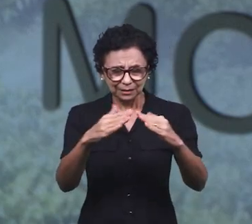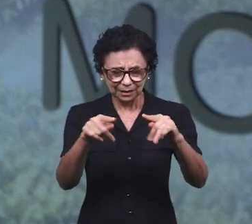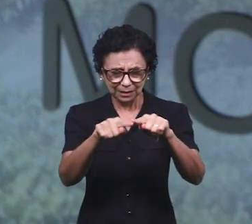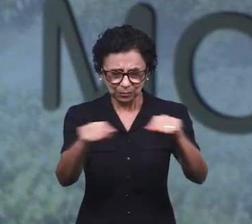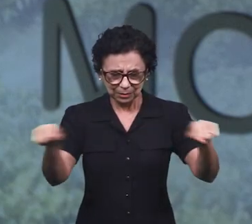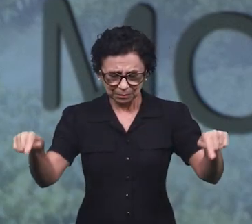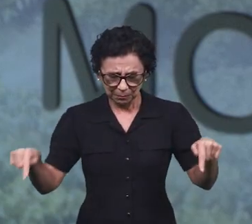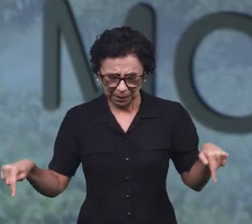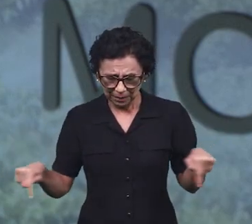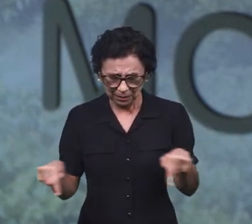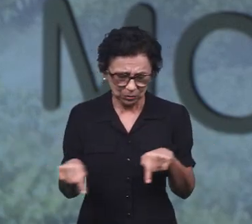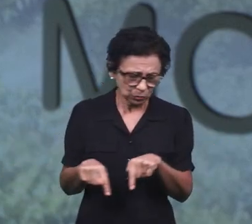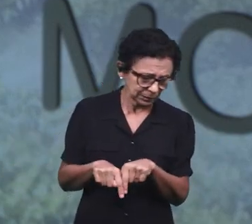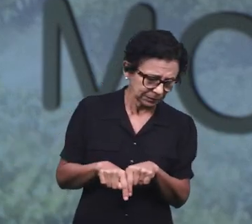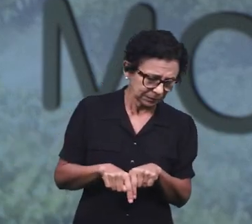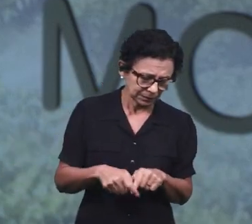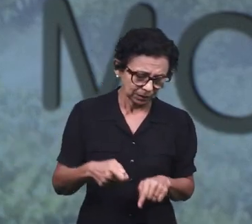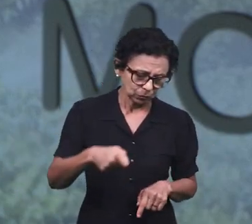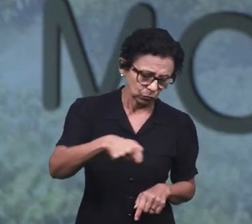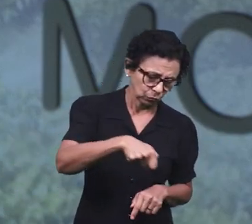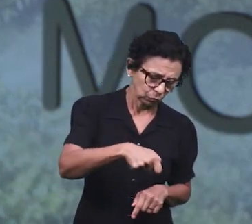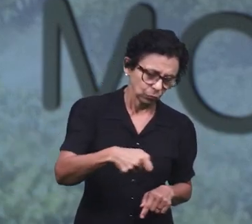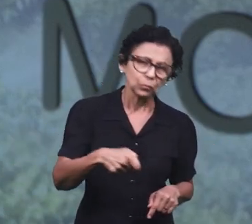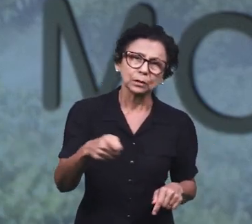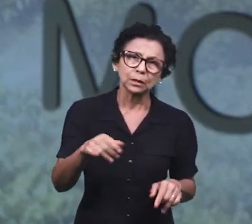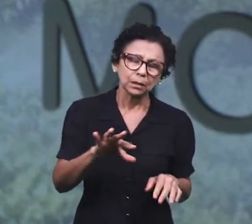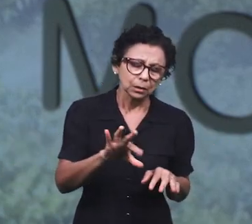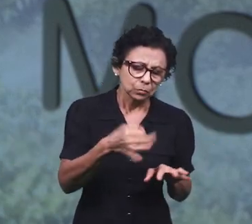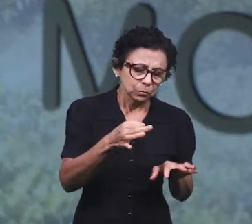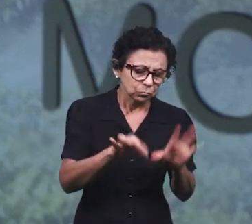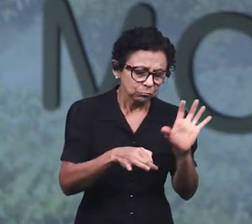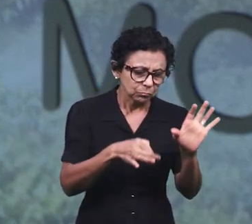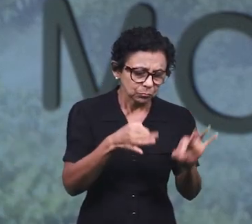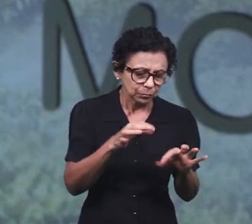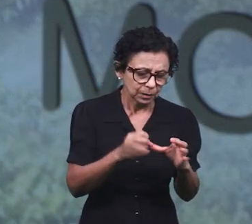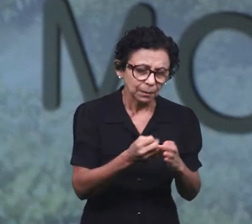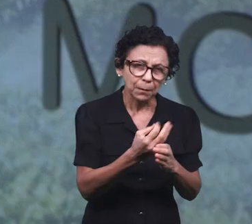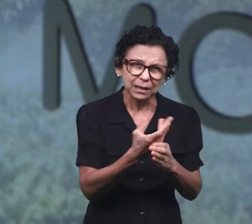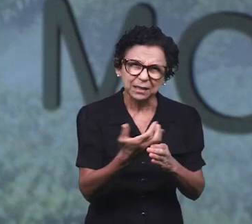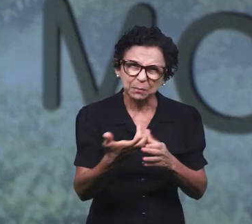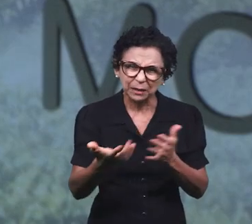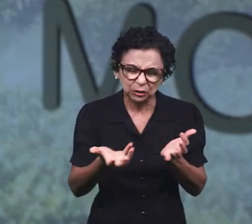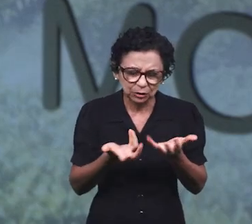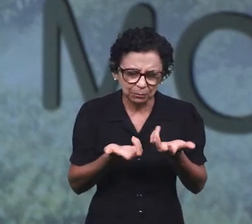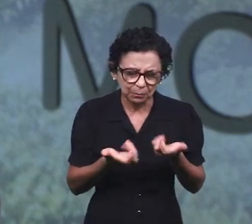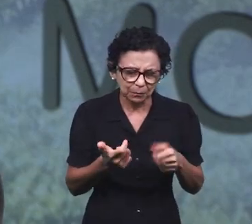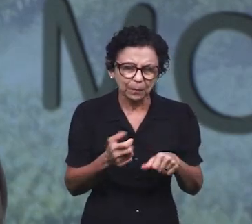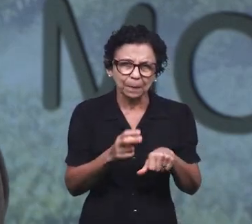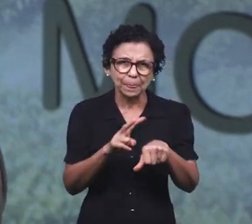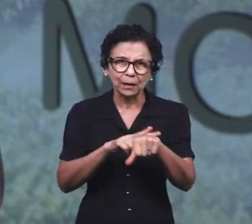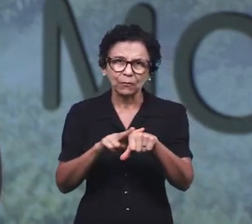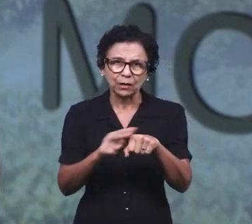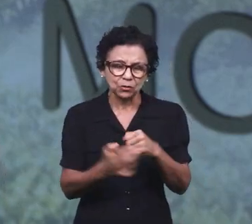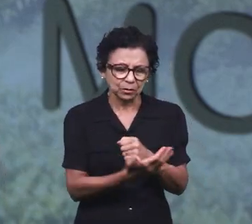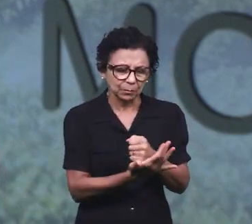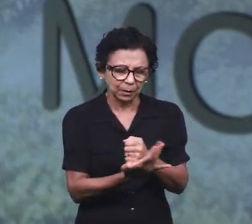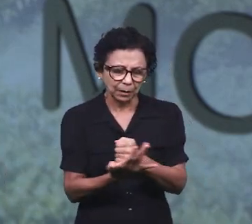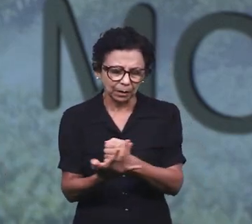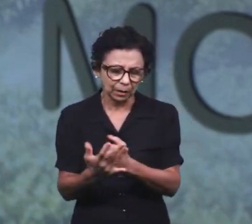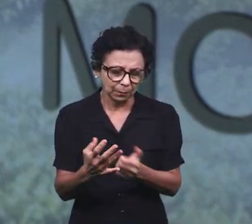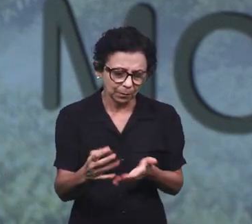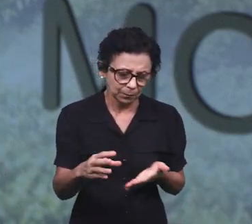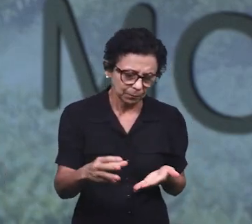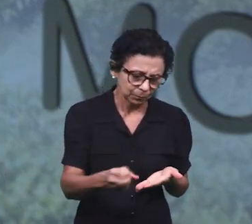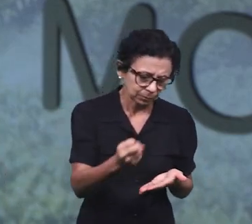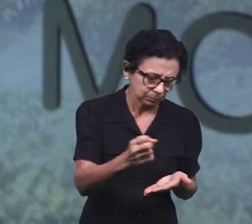cuidando de uma planta, ele está regando, ele está tirando um matinho. É uma terapia para ele. Então, o corpo dele passa a